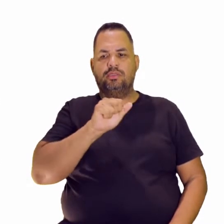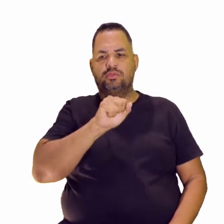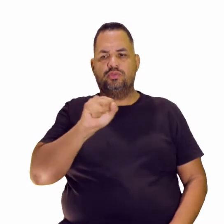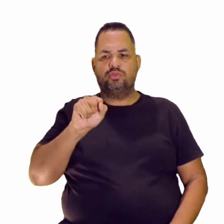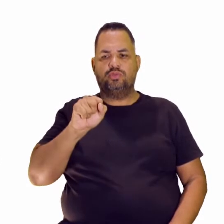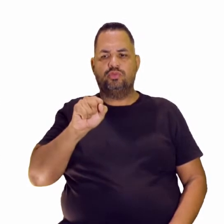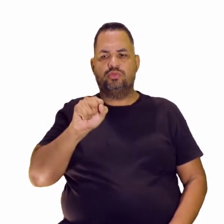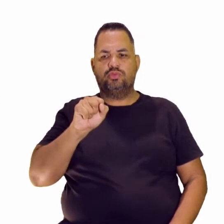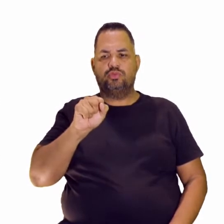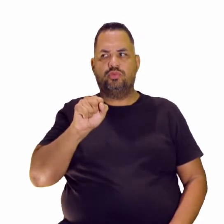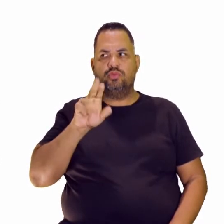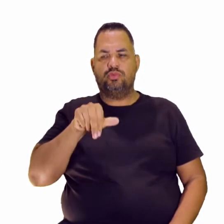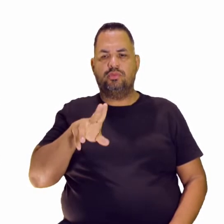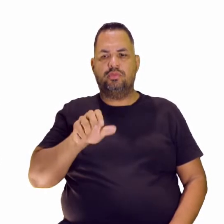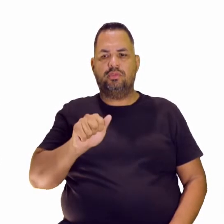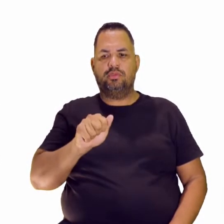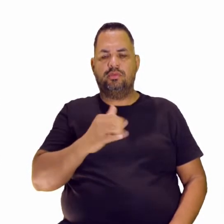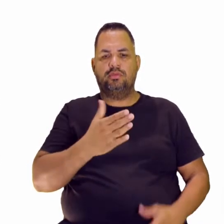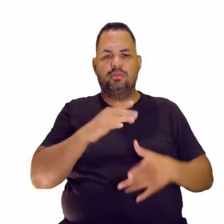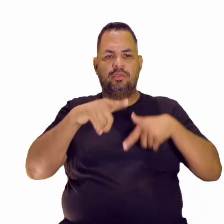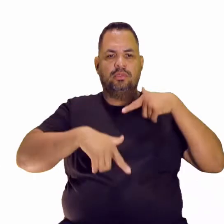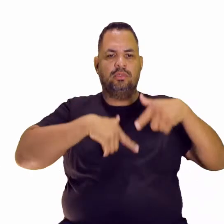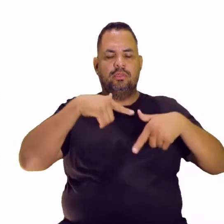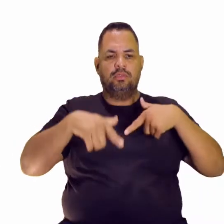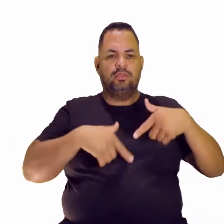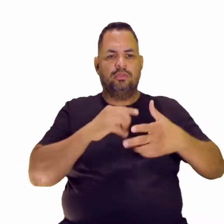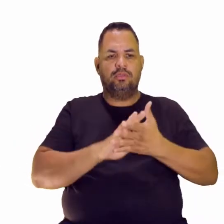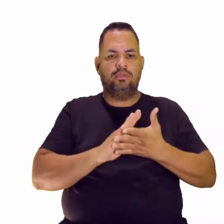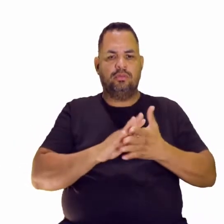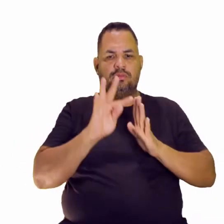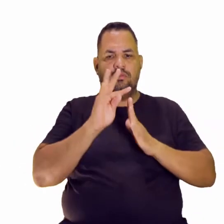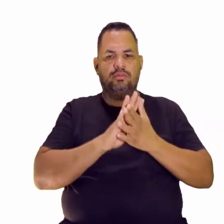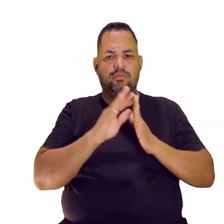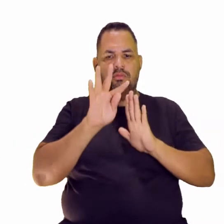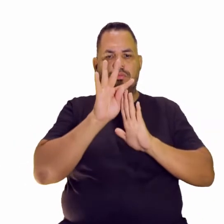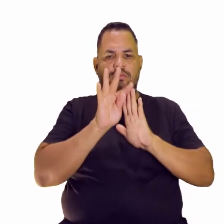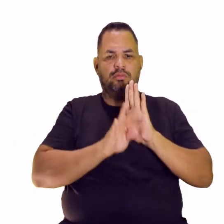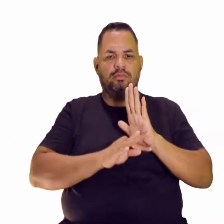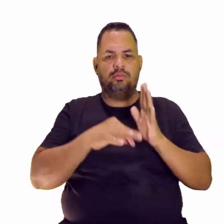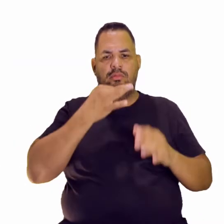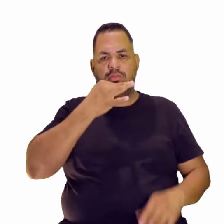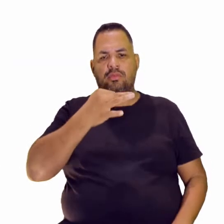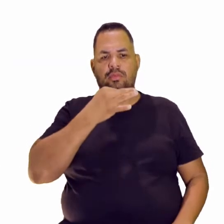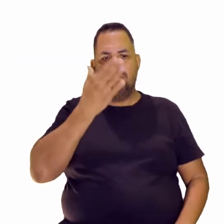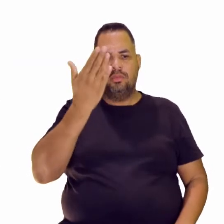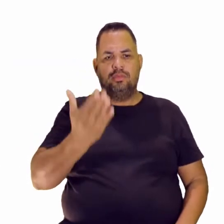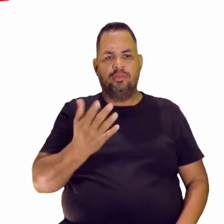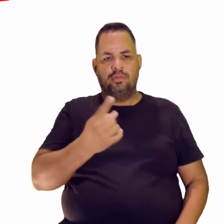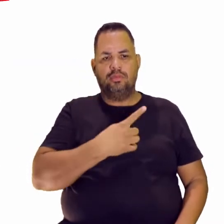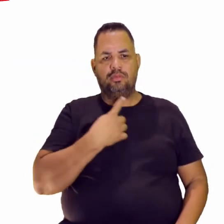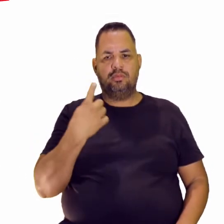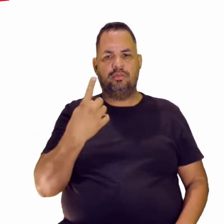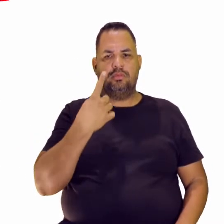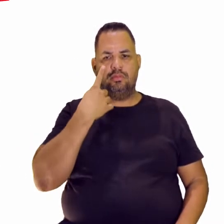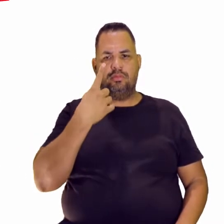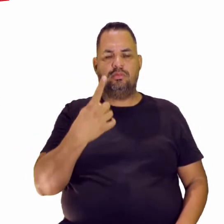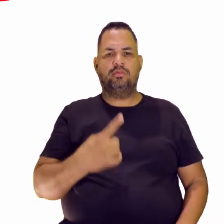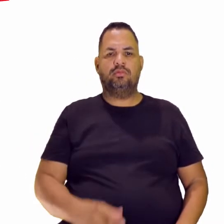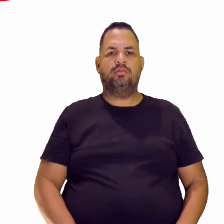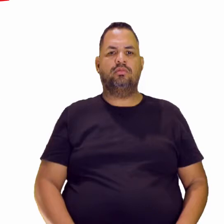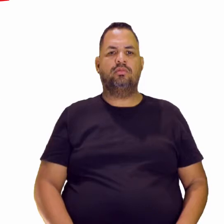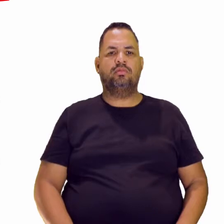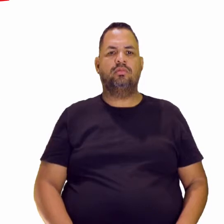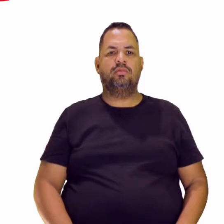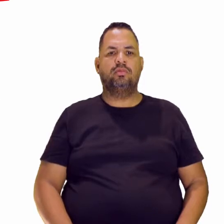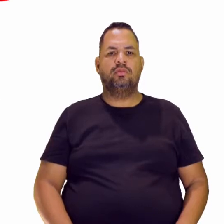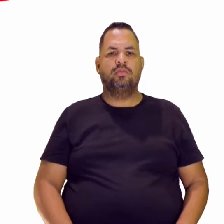ele trabalha no texto, no discurso, exatamente isso aqui que nós acabamos de falar, tá?